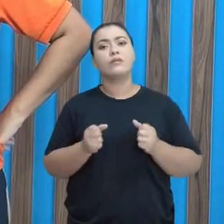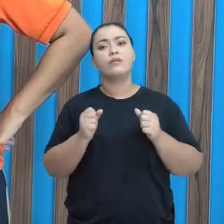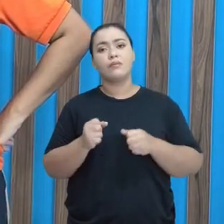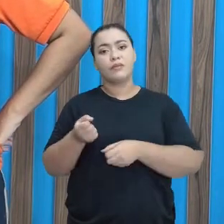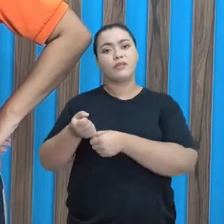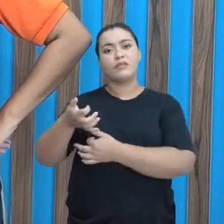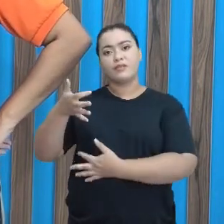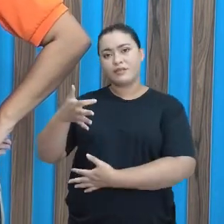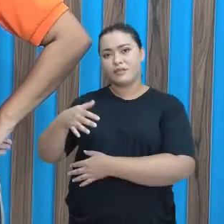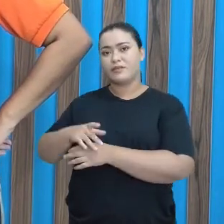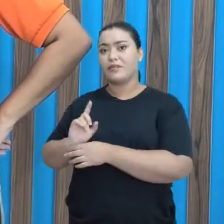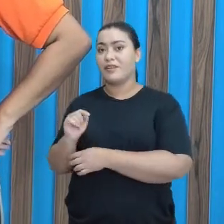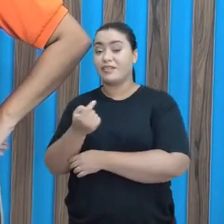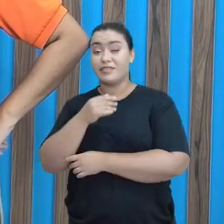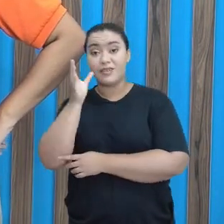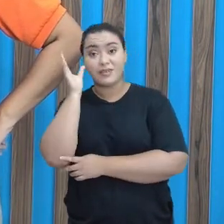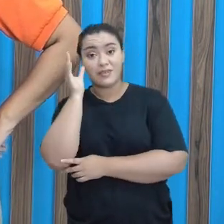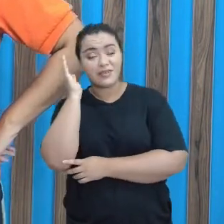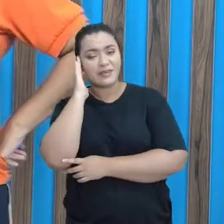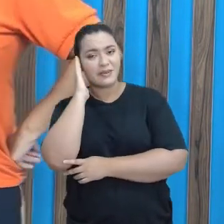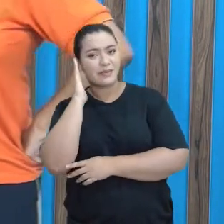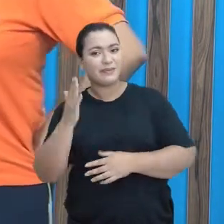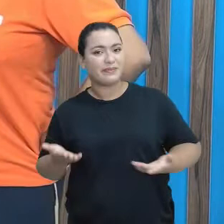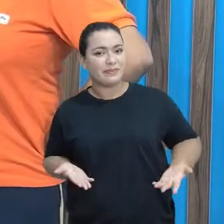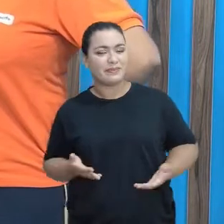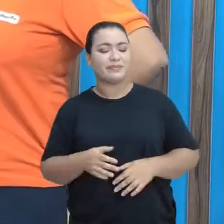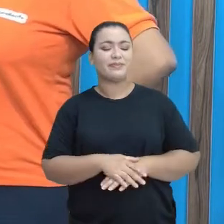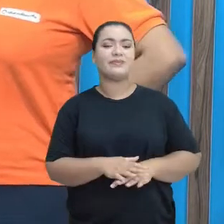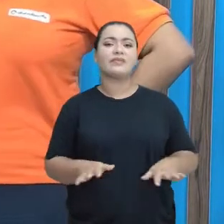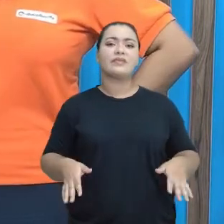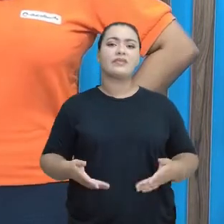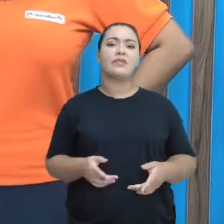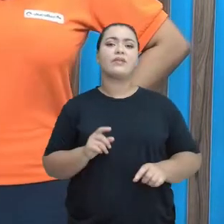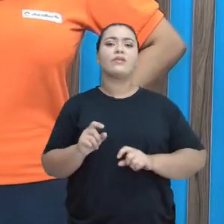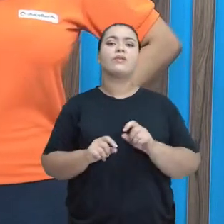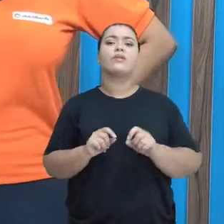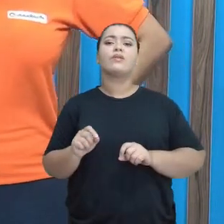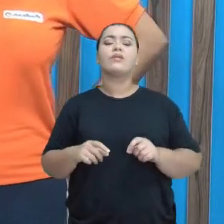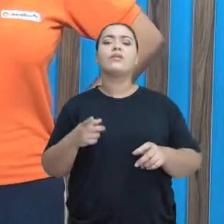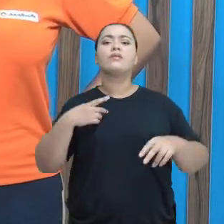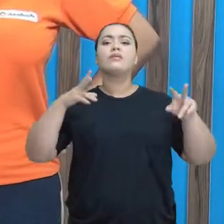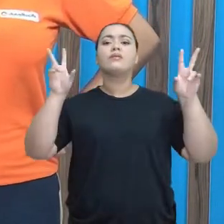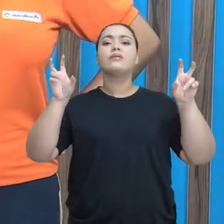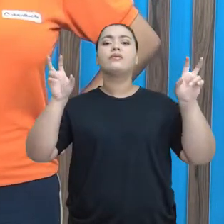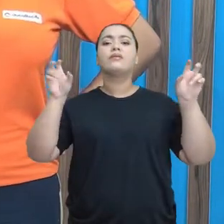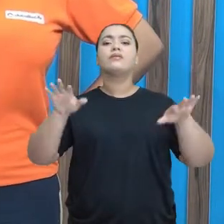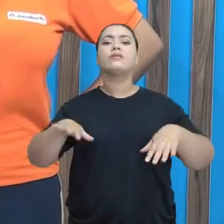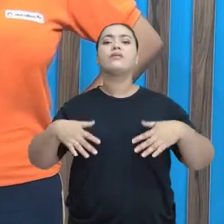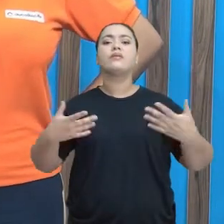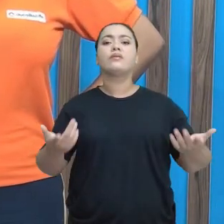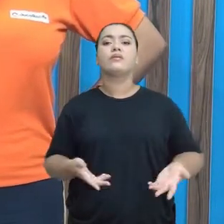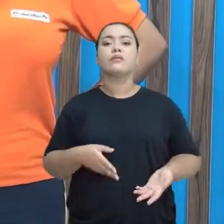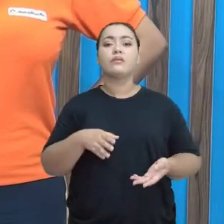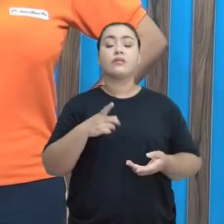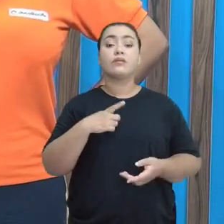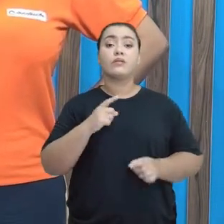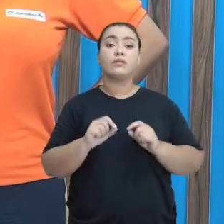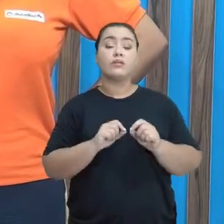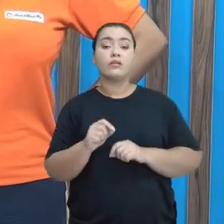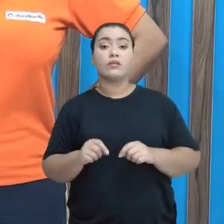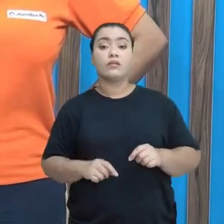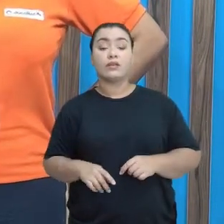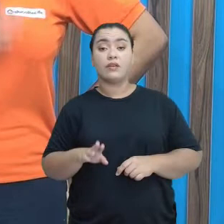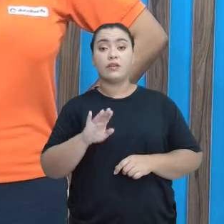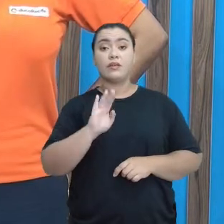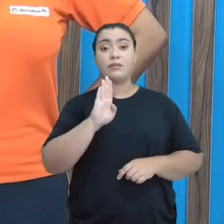no chat que a gente está aqui curiosíssimo para saber, tá? E hoje a gente vai trabalhar um pouco o que é biografia e